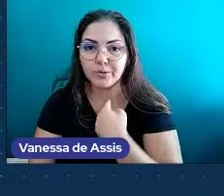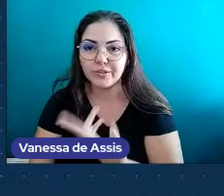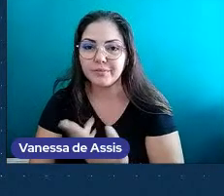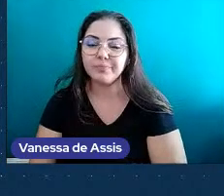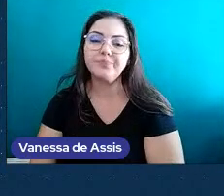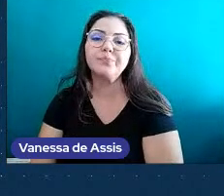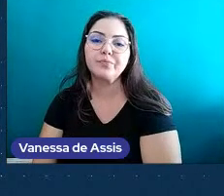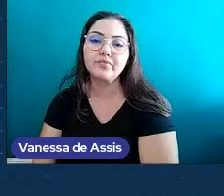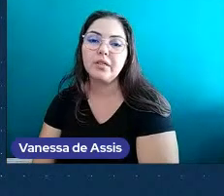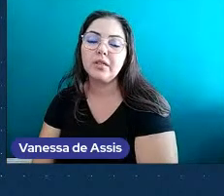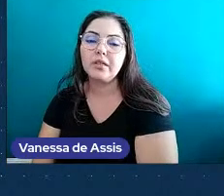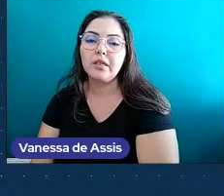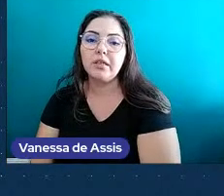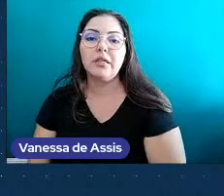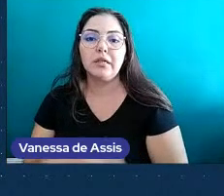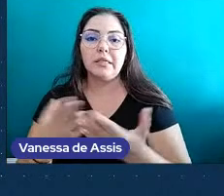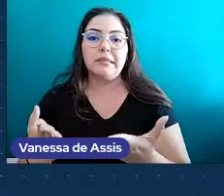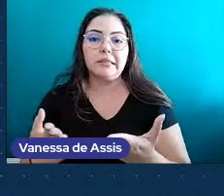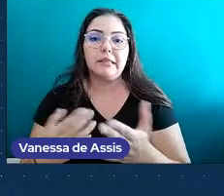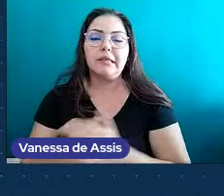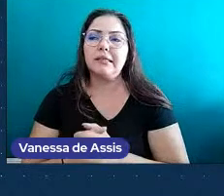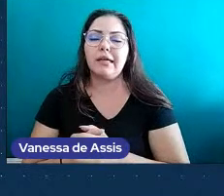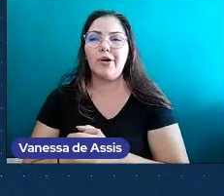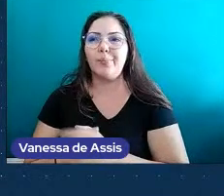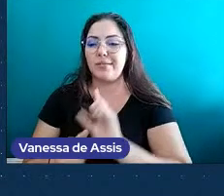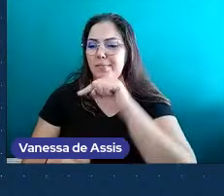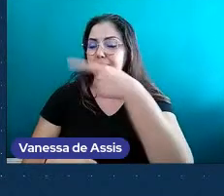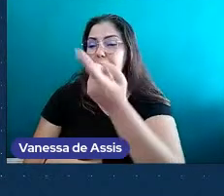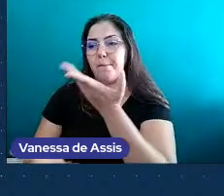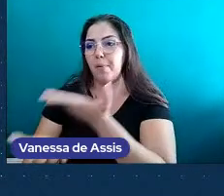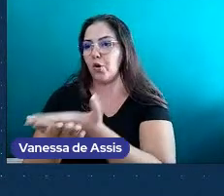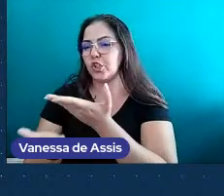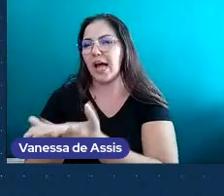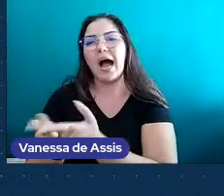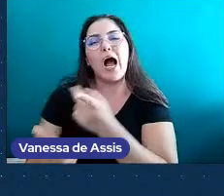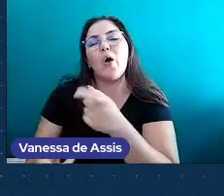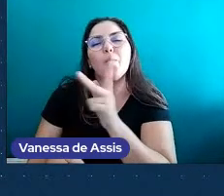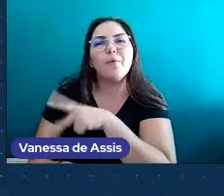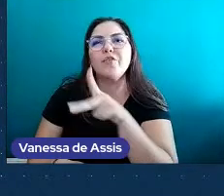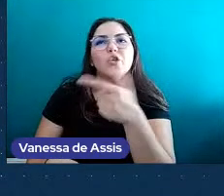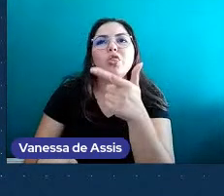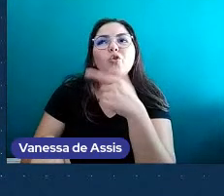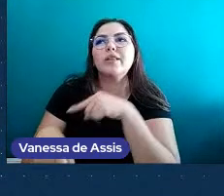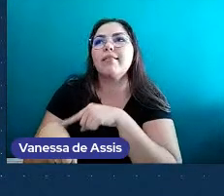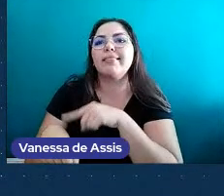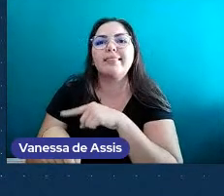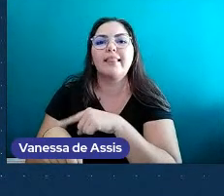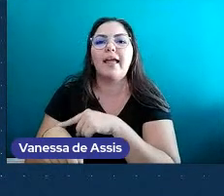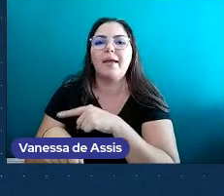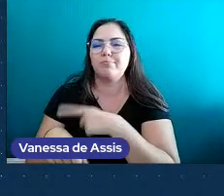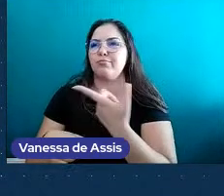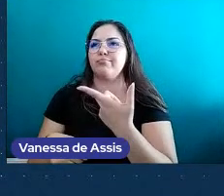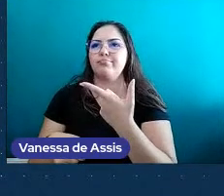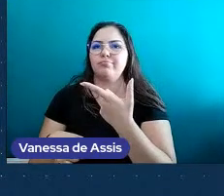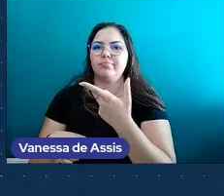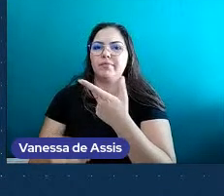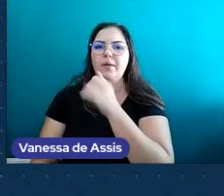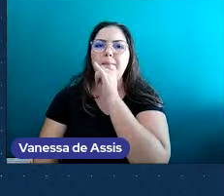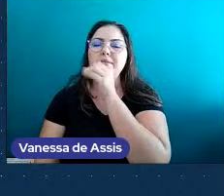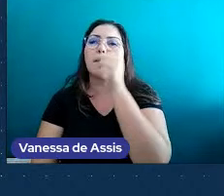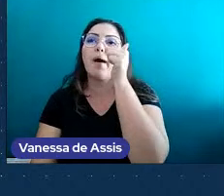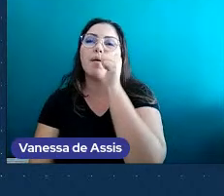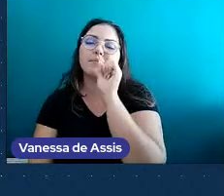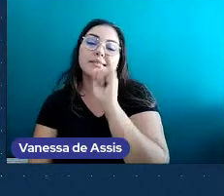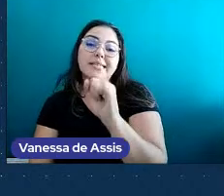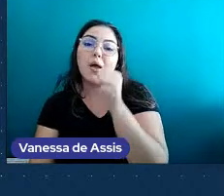né? Depois da aula, ele não pode me dar essa entrevista porque, se for no caso uma mulher, tem que sair correndo para